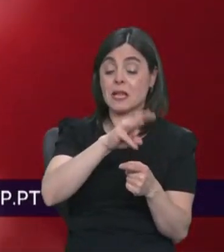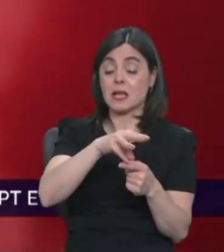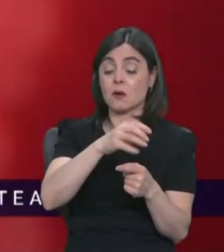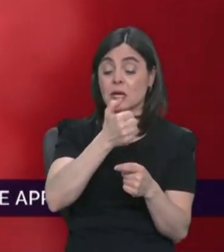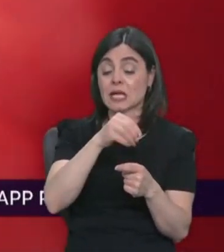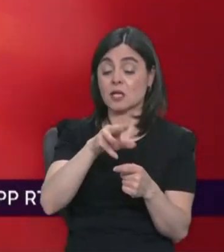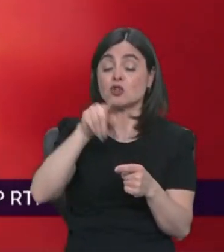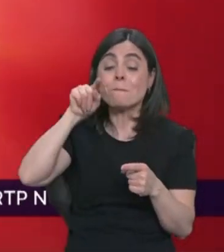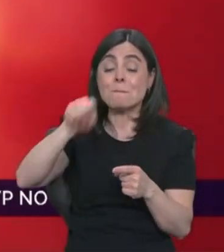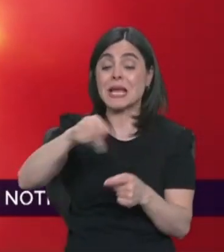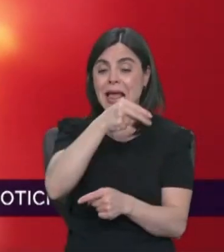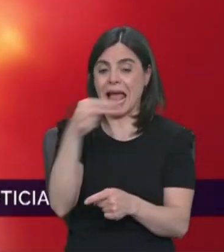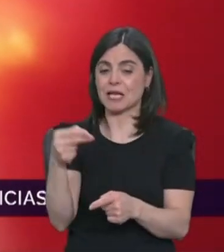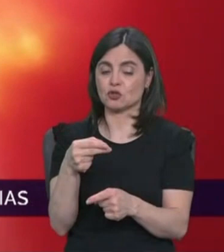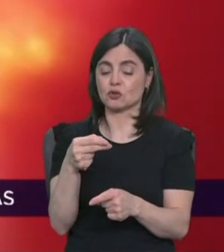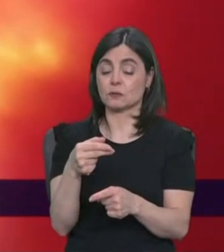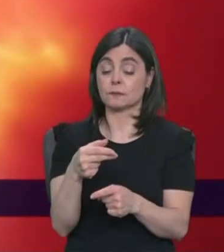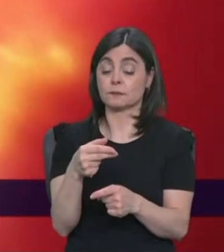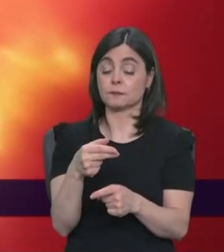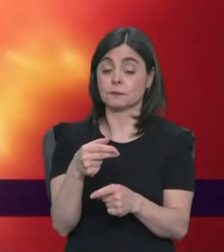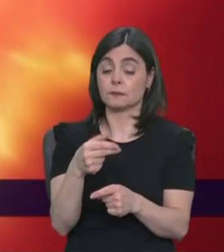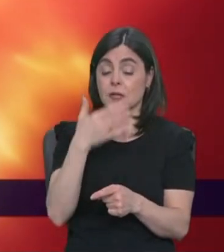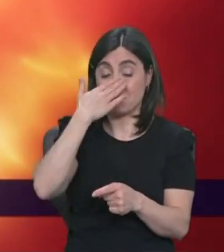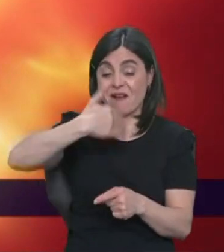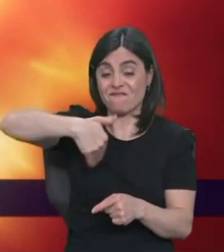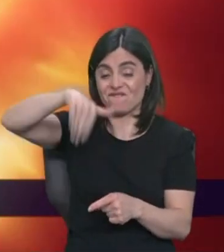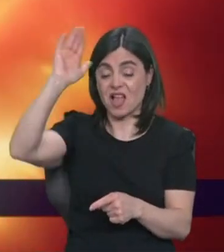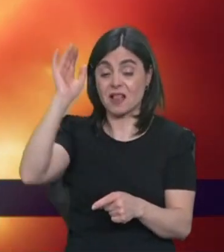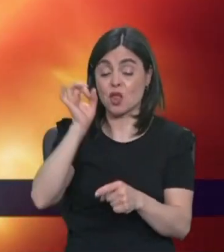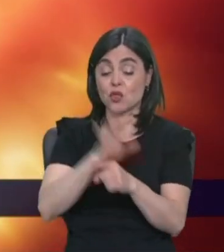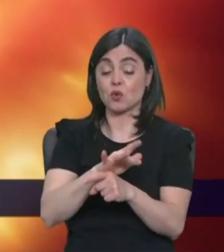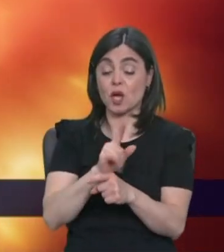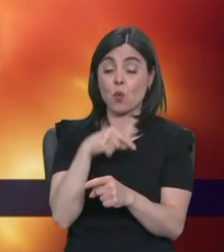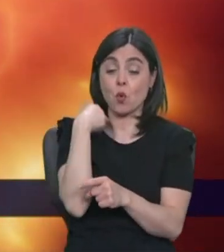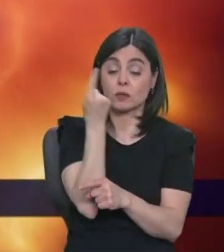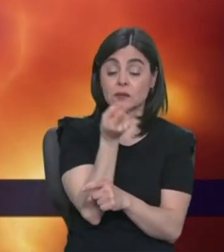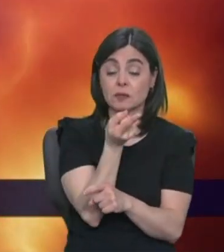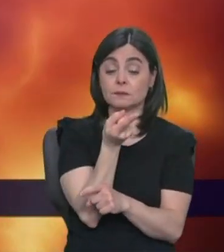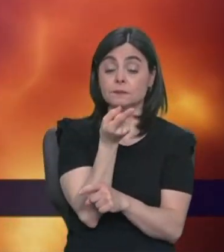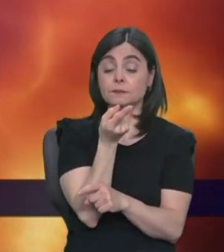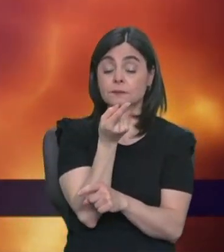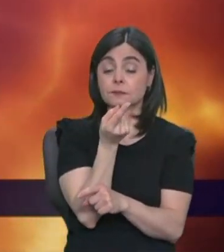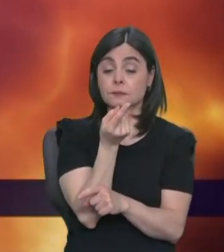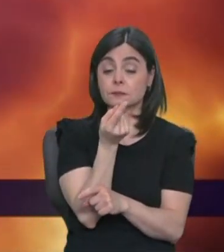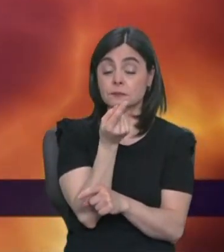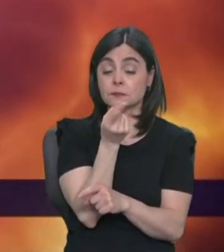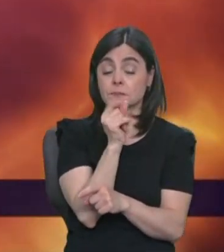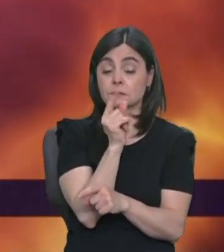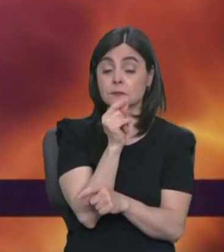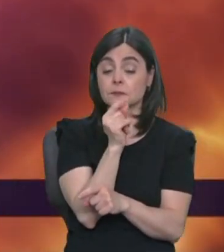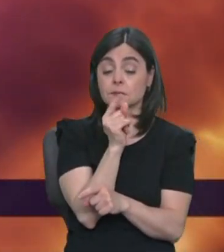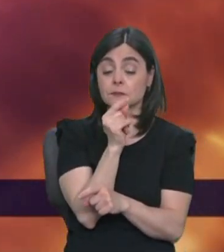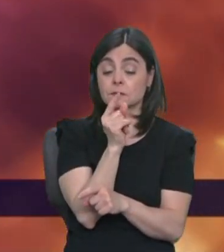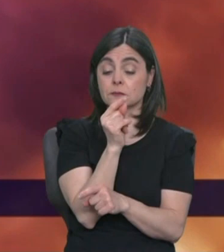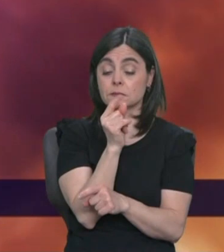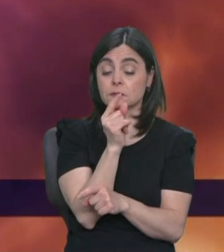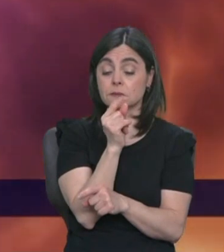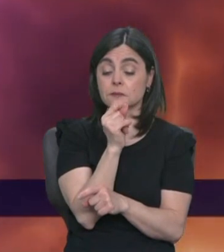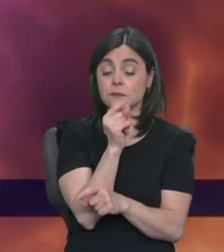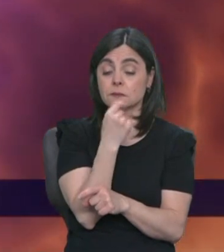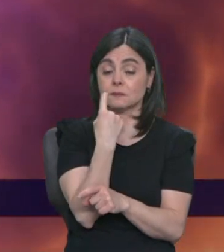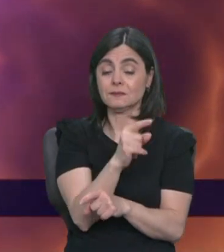1.500.000 anos mais velha do que a outra. E, além disso, tem também